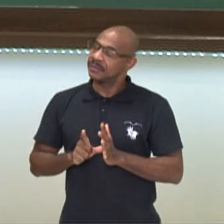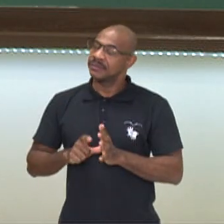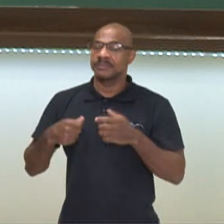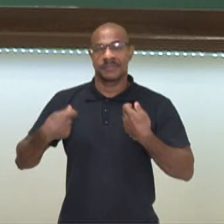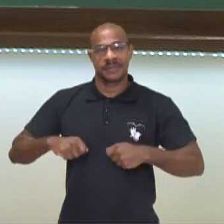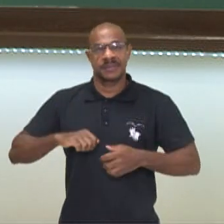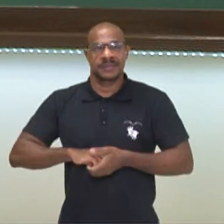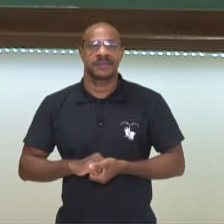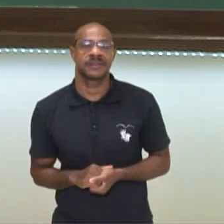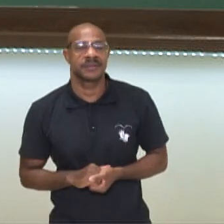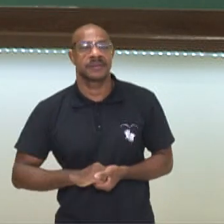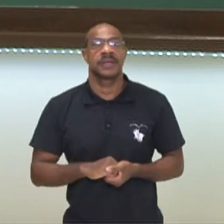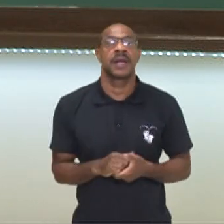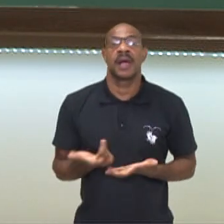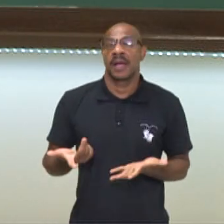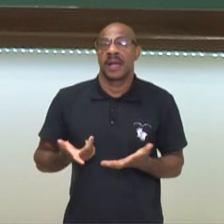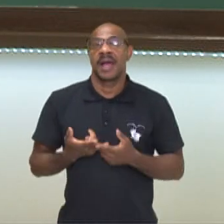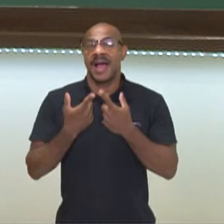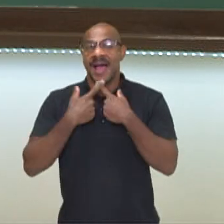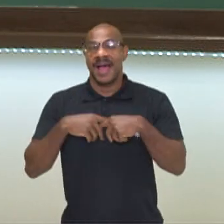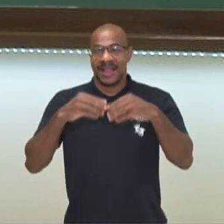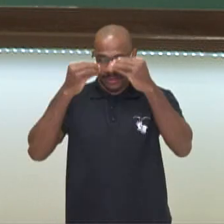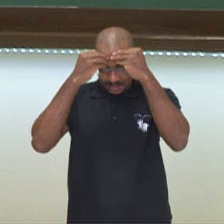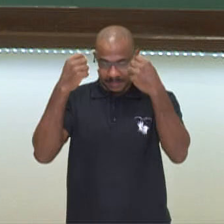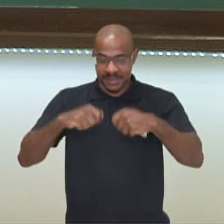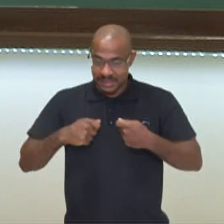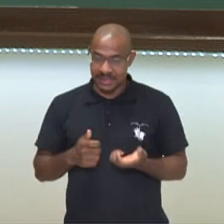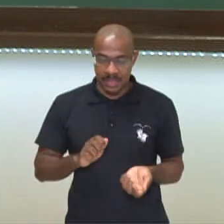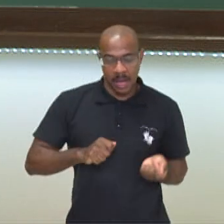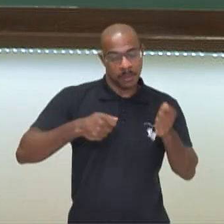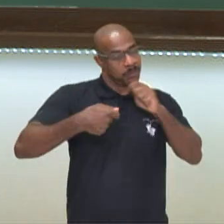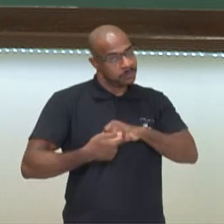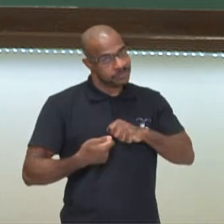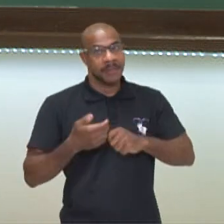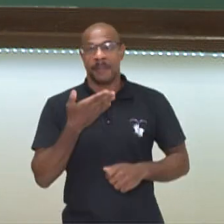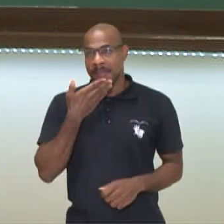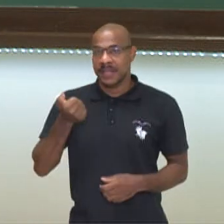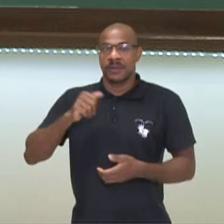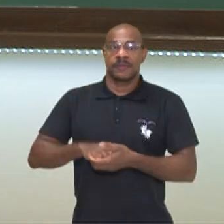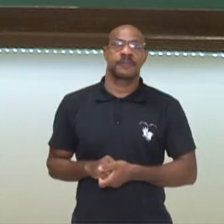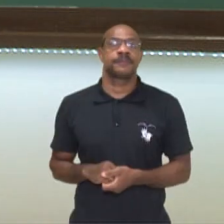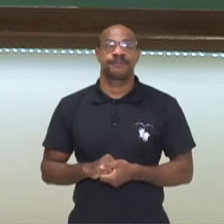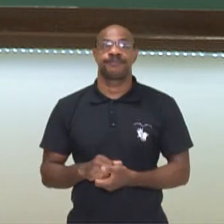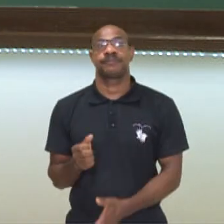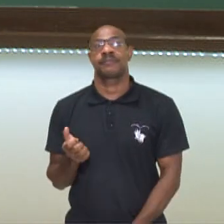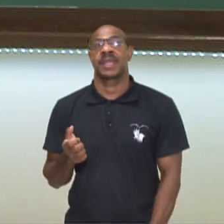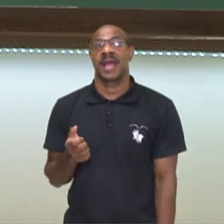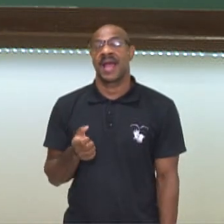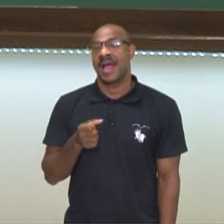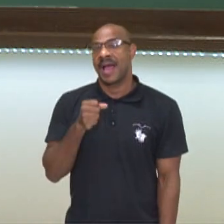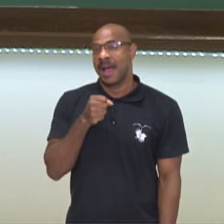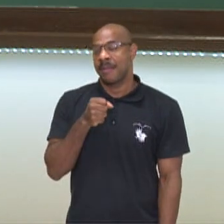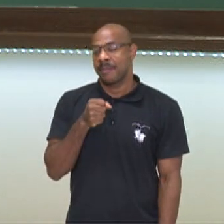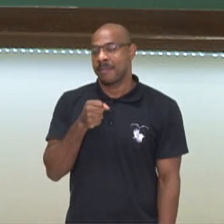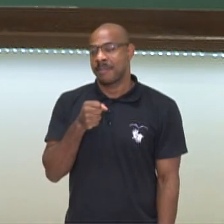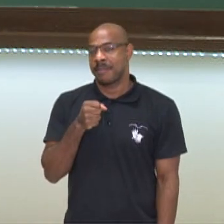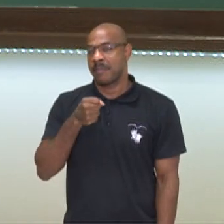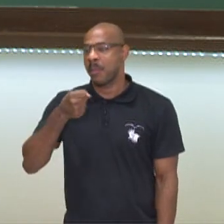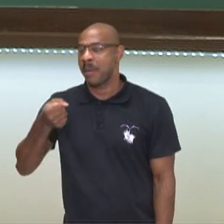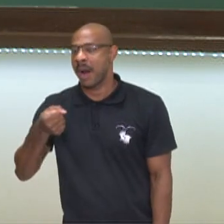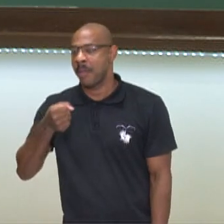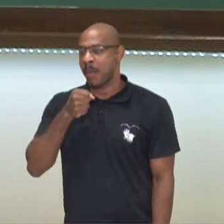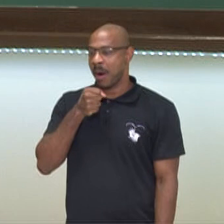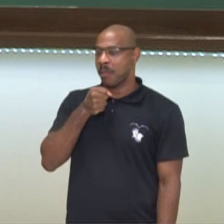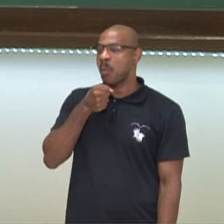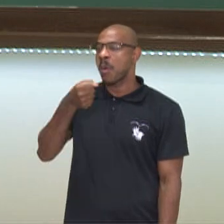outro. Então, a linguagem você consegue fazer uma adequação melhor. Já a entrevista oral é na